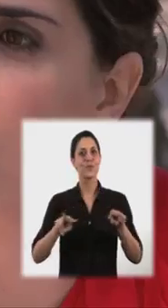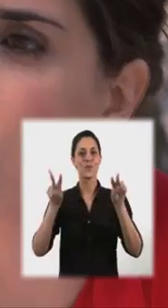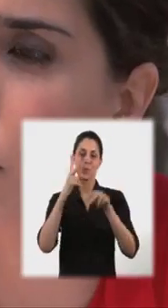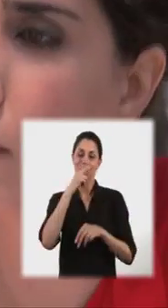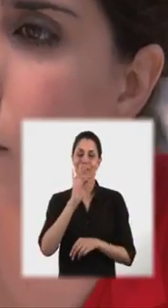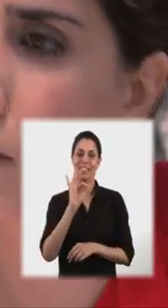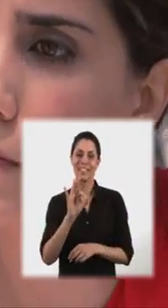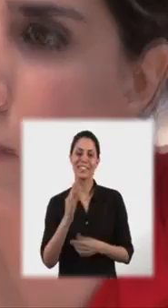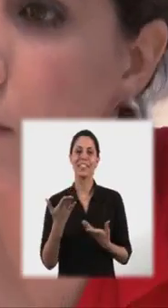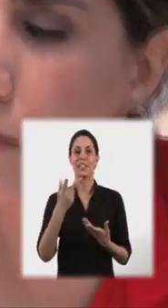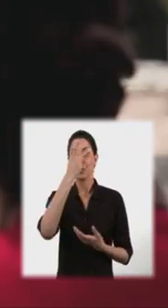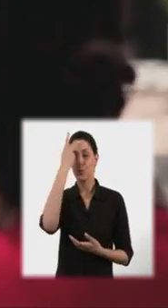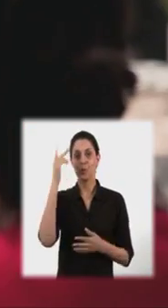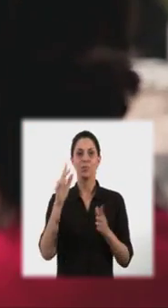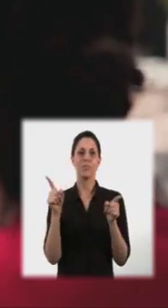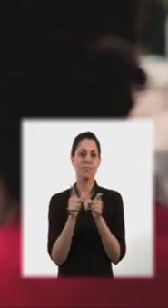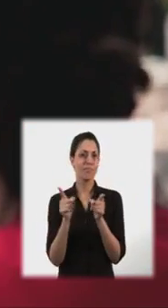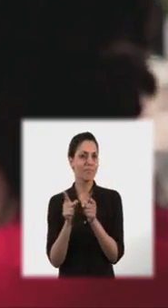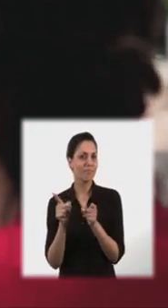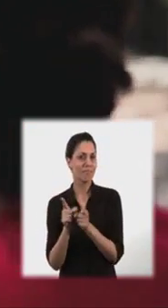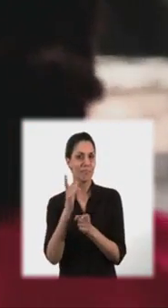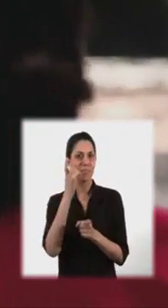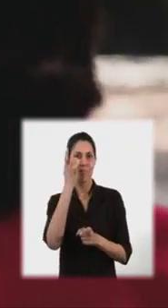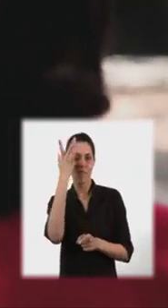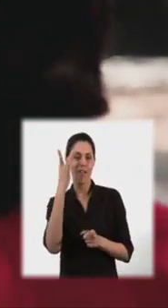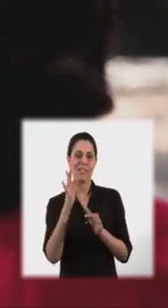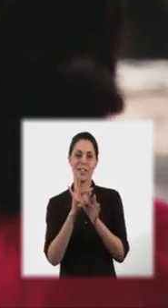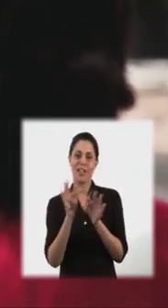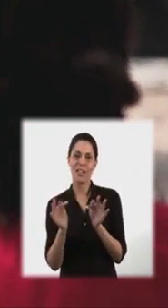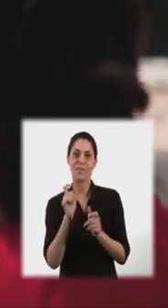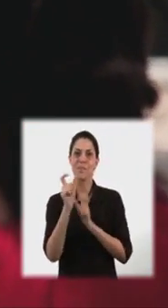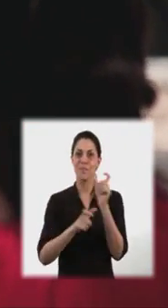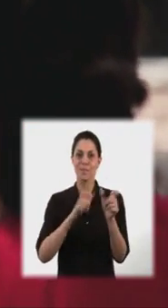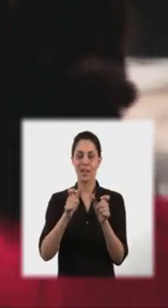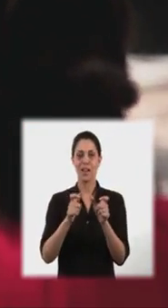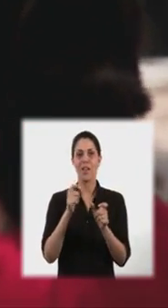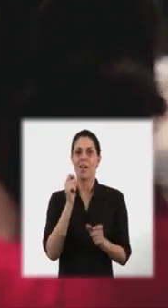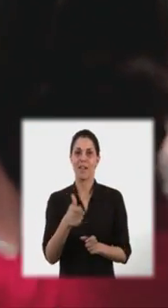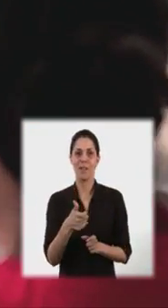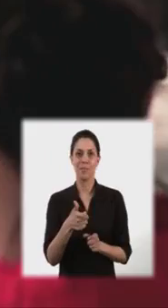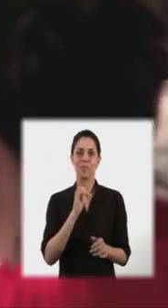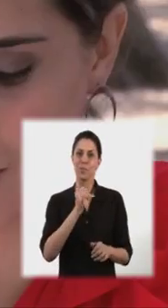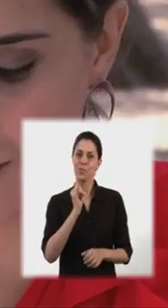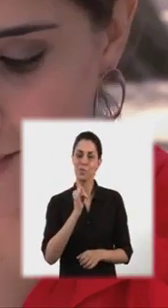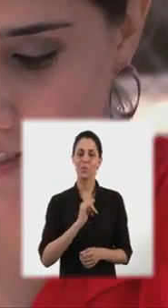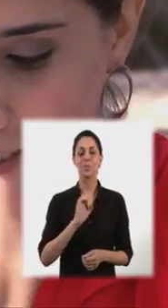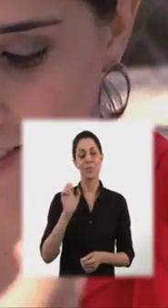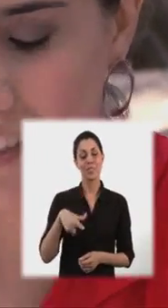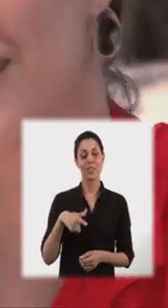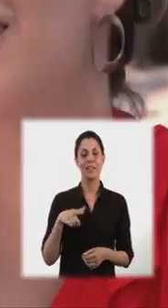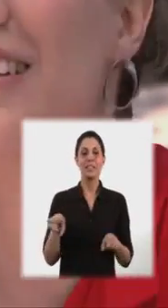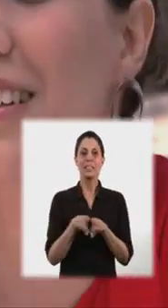dizer assim, né? Que as pessoas simplificam as palavras, né? Contrai as palavras para ser uma informação rápida, né? Uma coisa rápida.